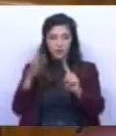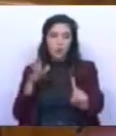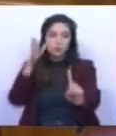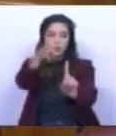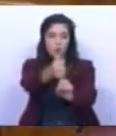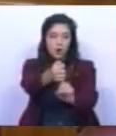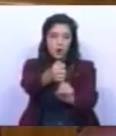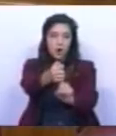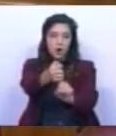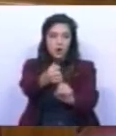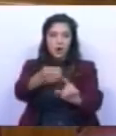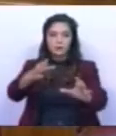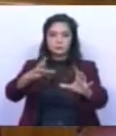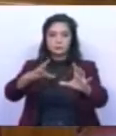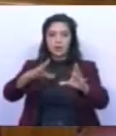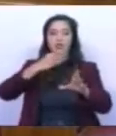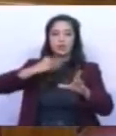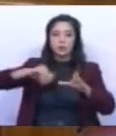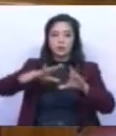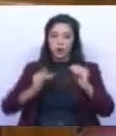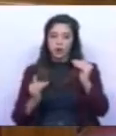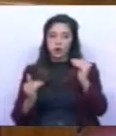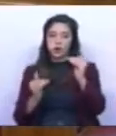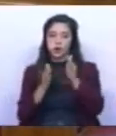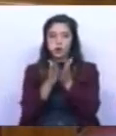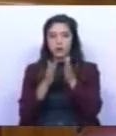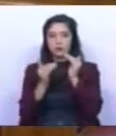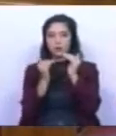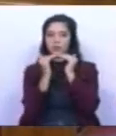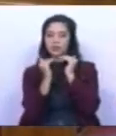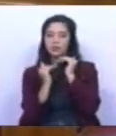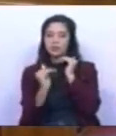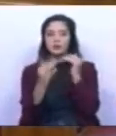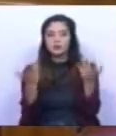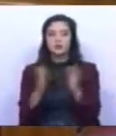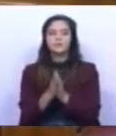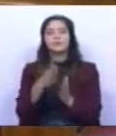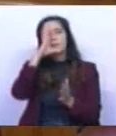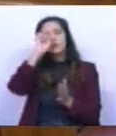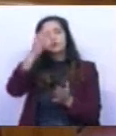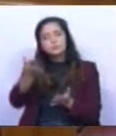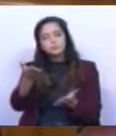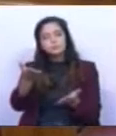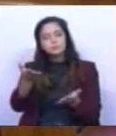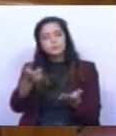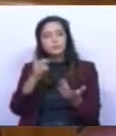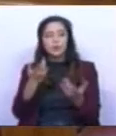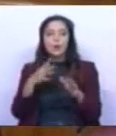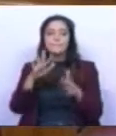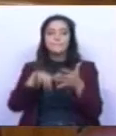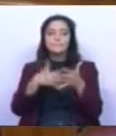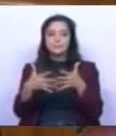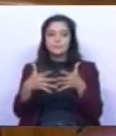a desejada coesão territorial e socioeconómica. Sra. Ministra, que respostas pondera o Governo assumir no plano